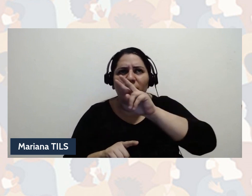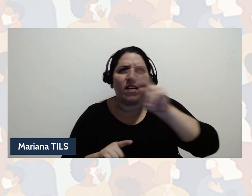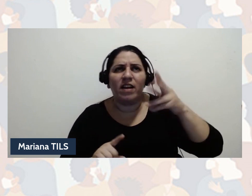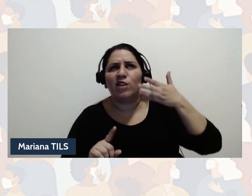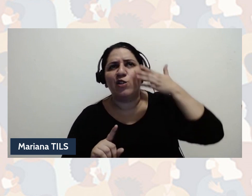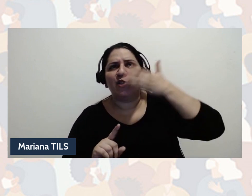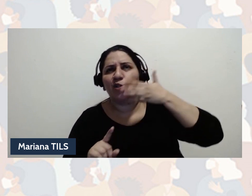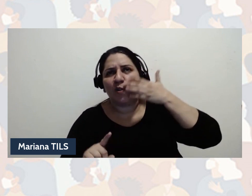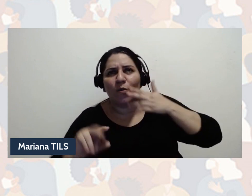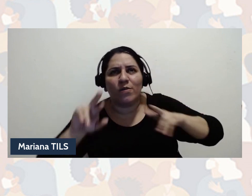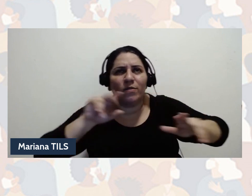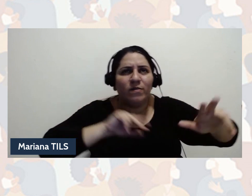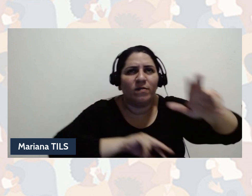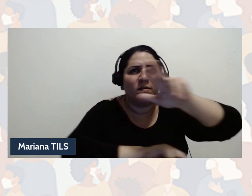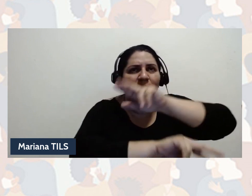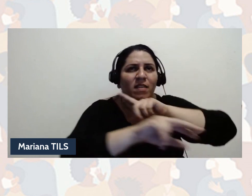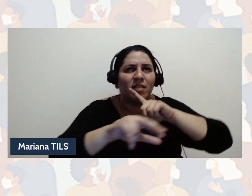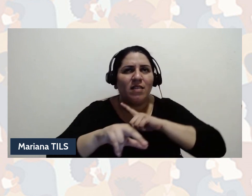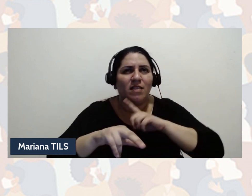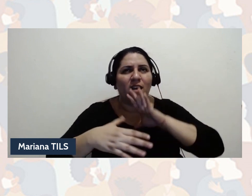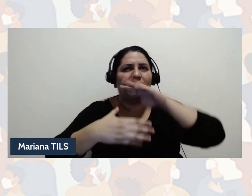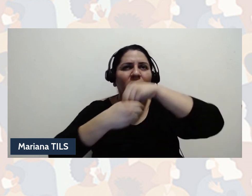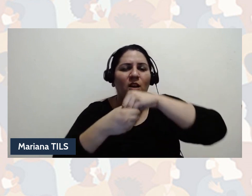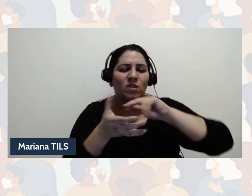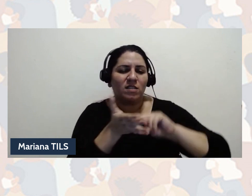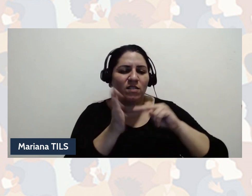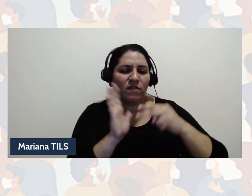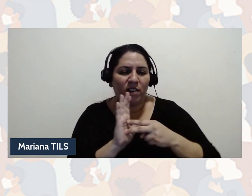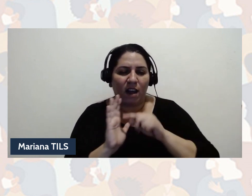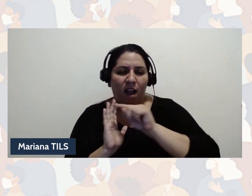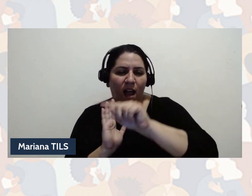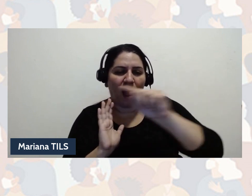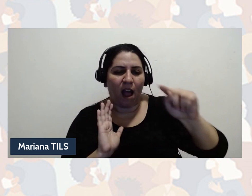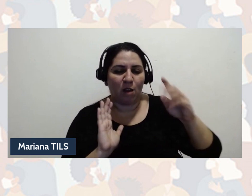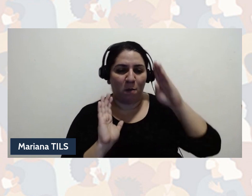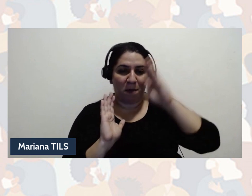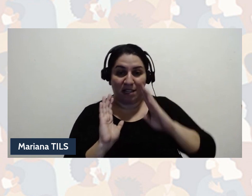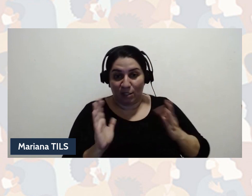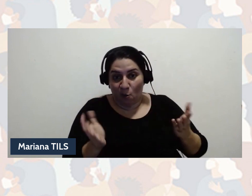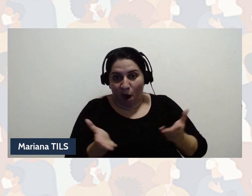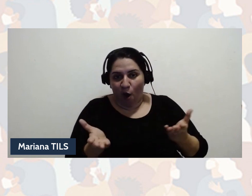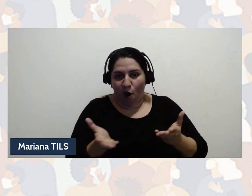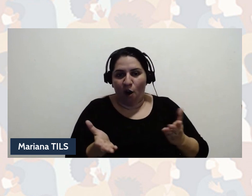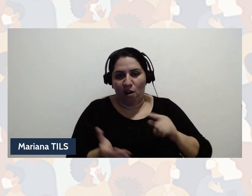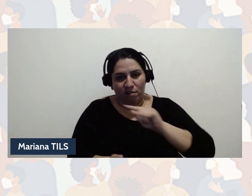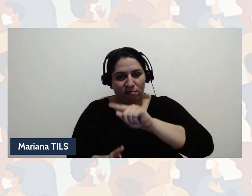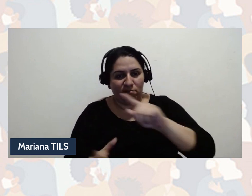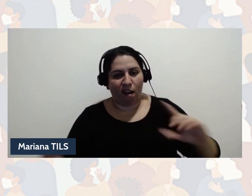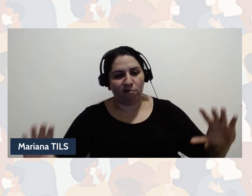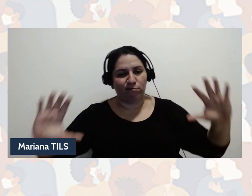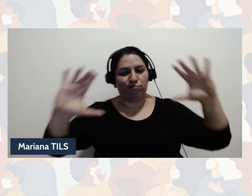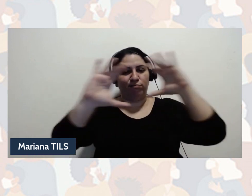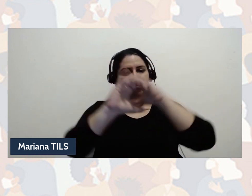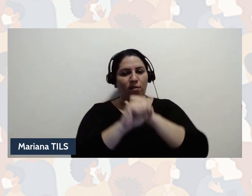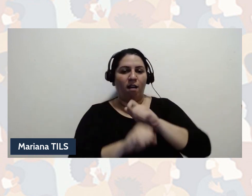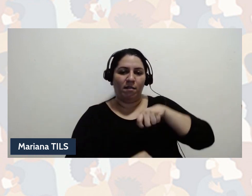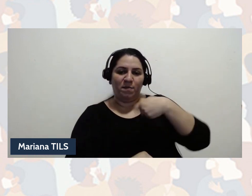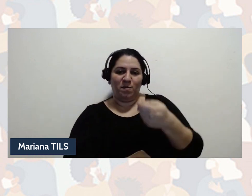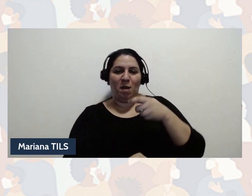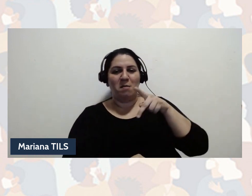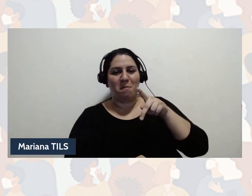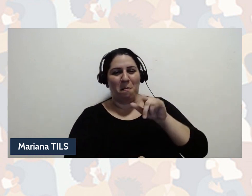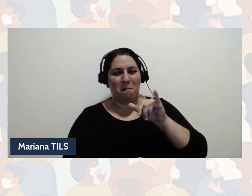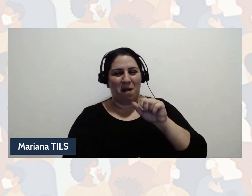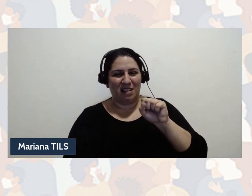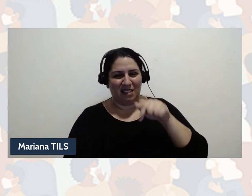de signo que circulam no Brasil contemporâneo a partir desse arcabouço teórico-metodológico da análise